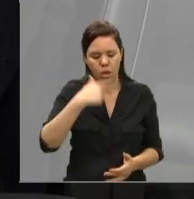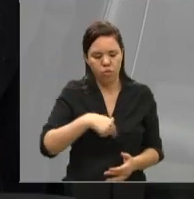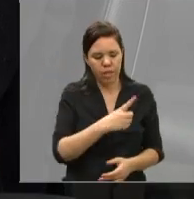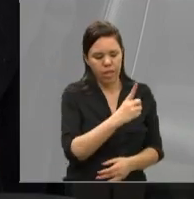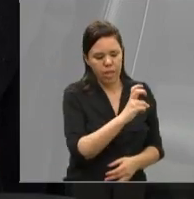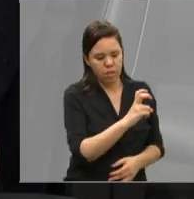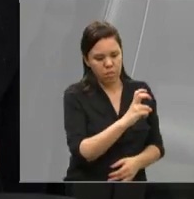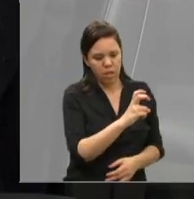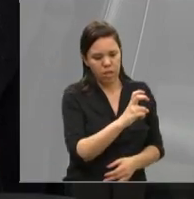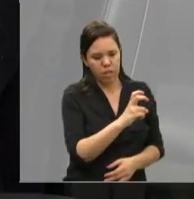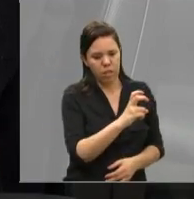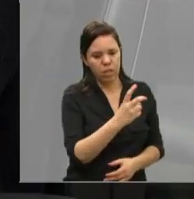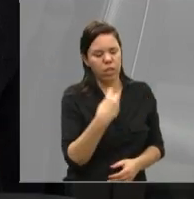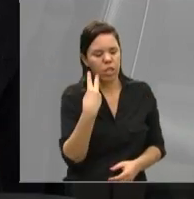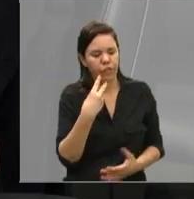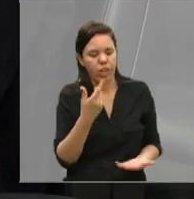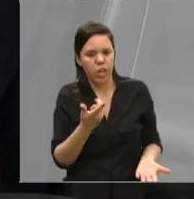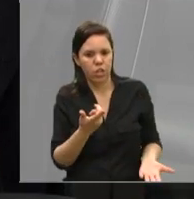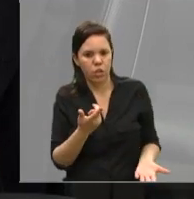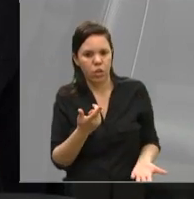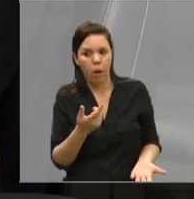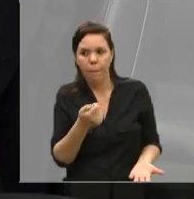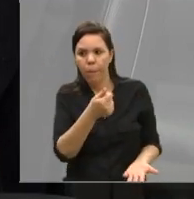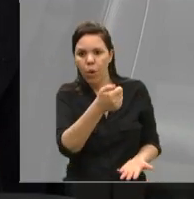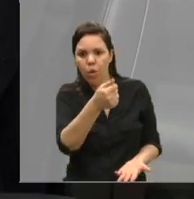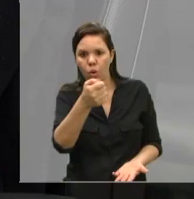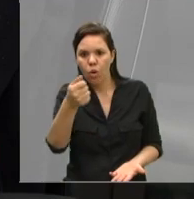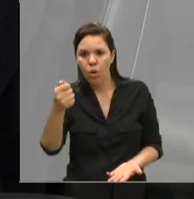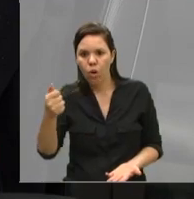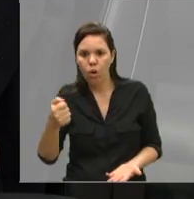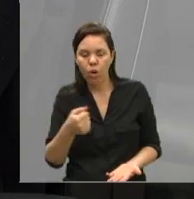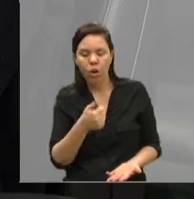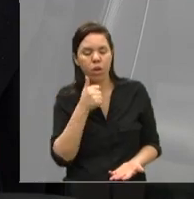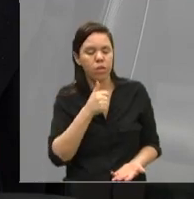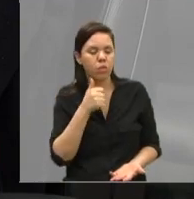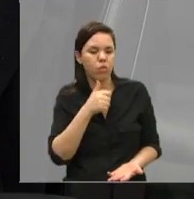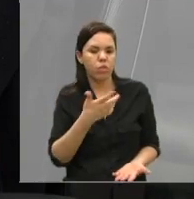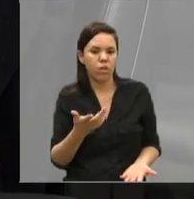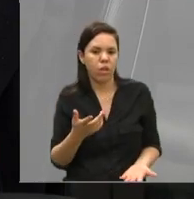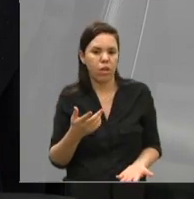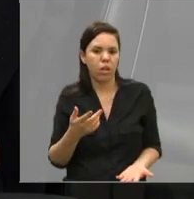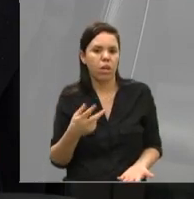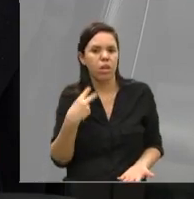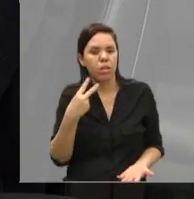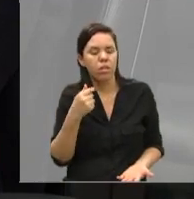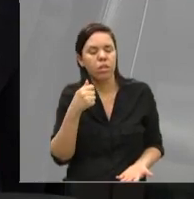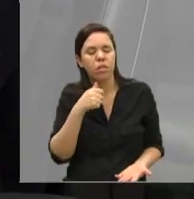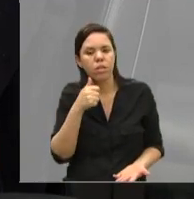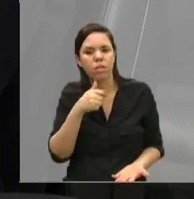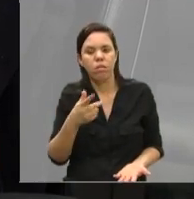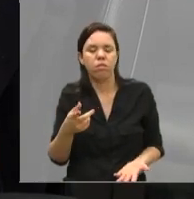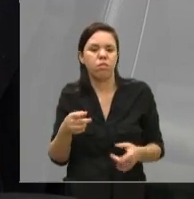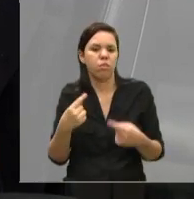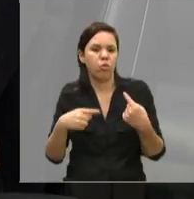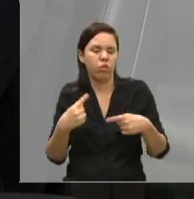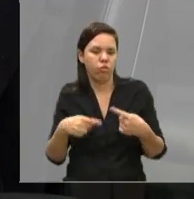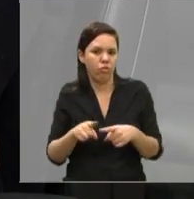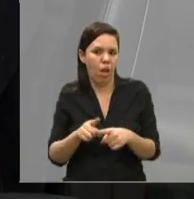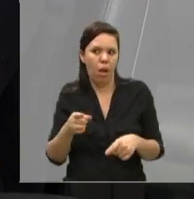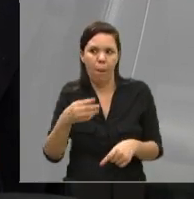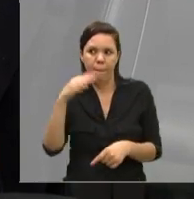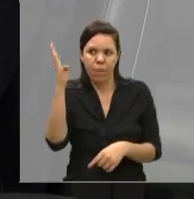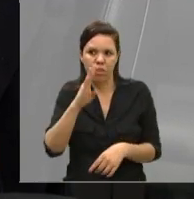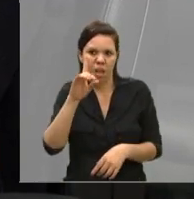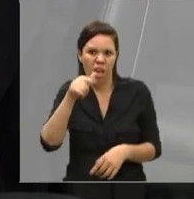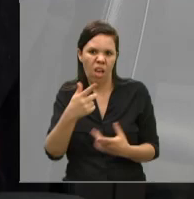senhora observa isso? Poucas mulheres na política? Na verdade, nós temos o Brasil é um país extremamente machista, né? Nós temos